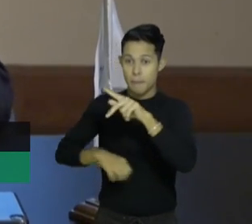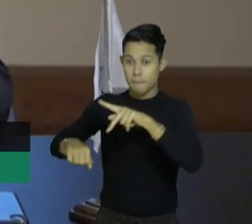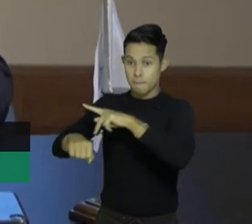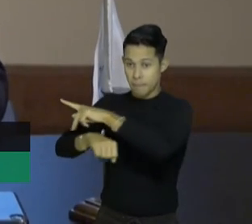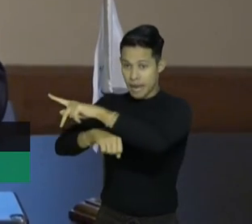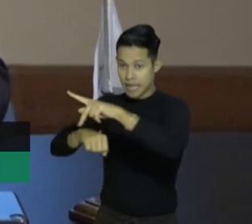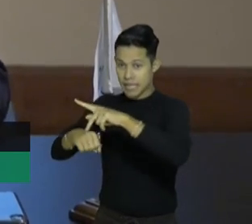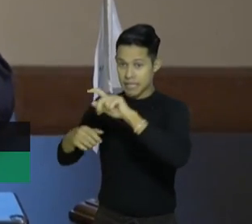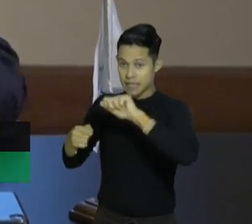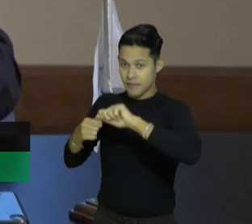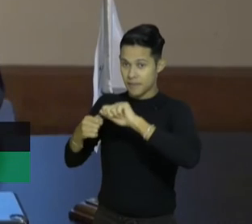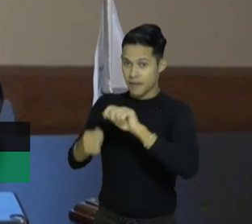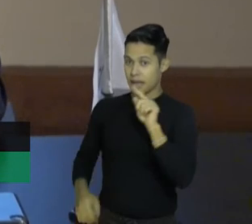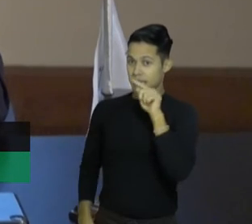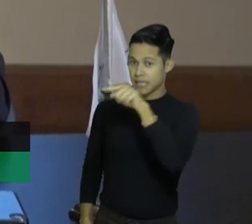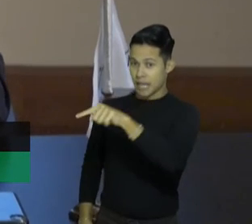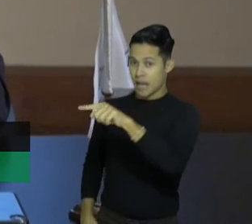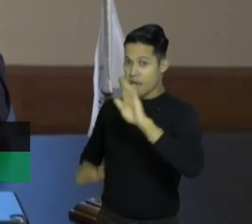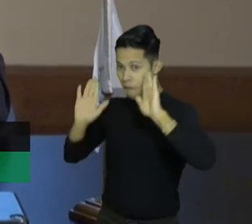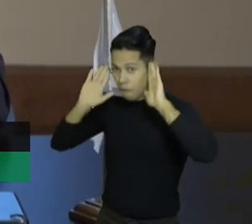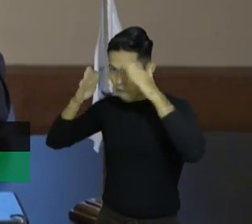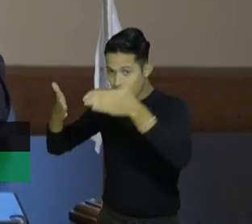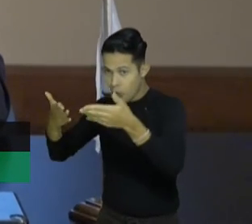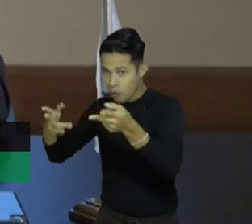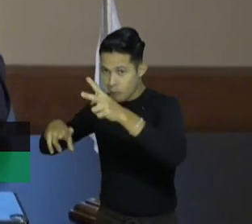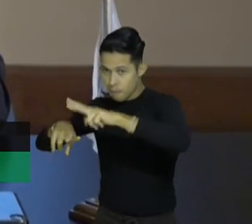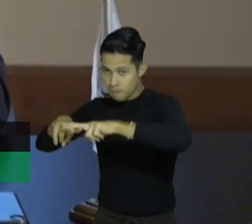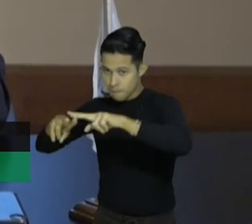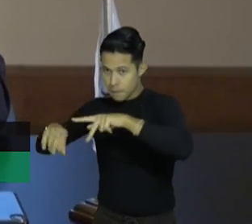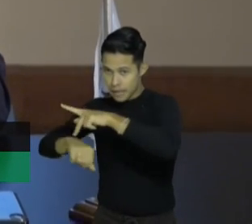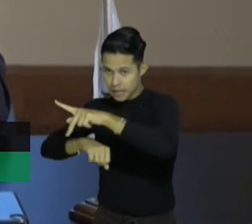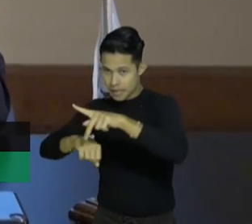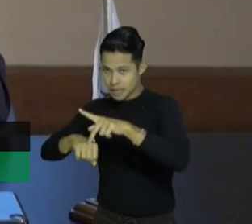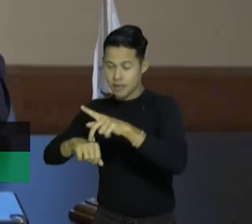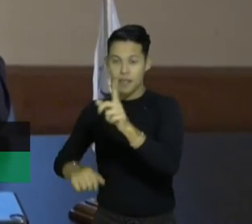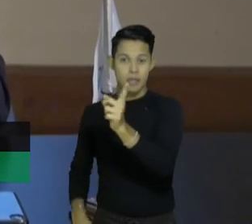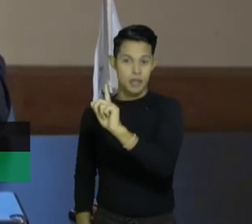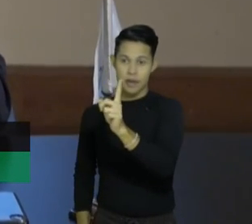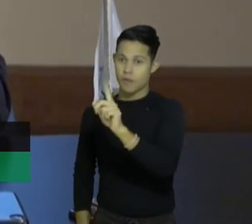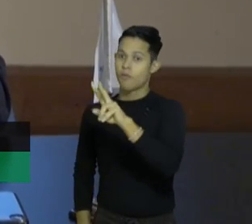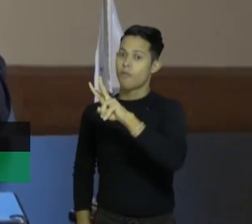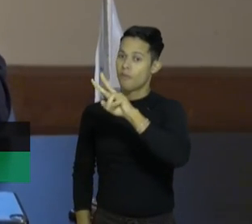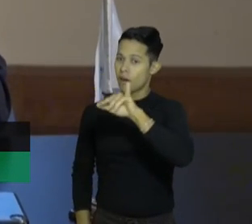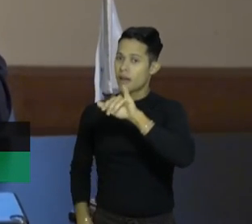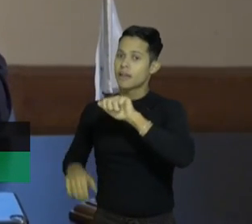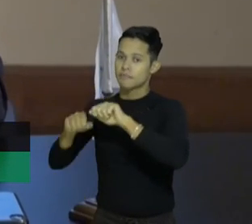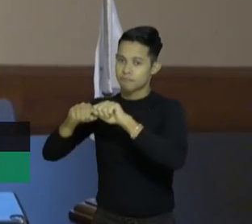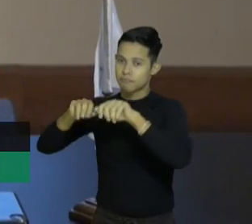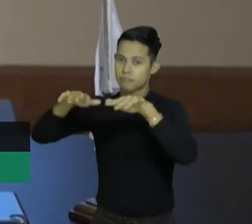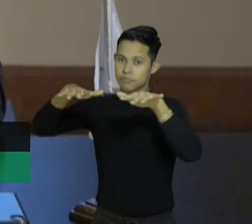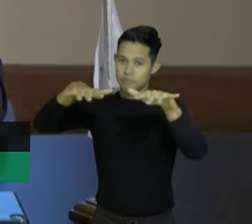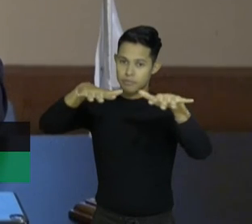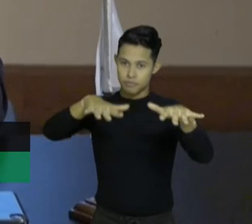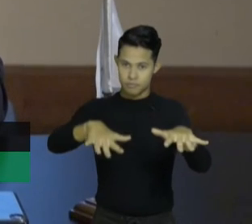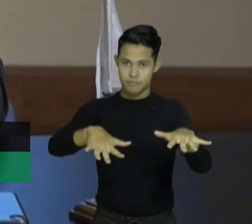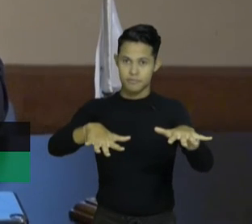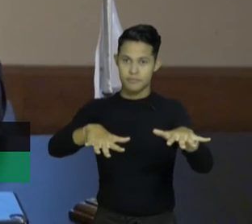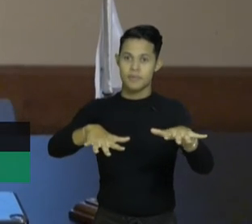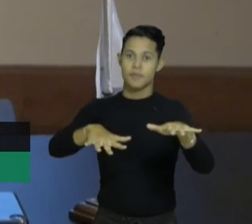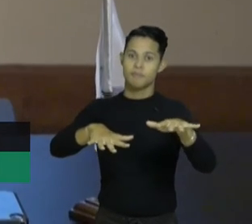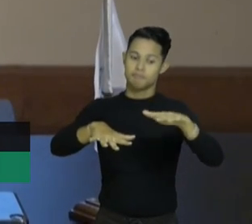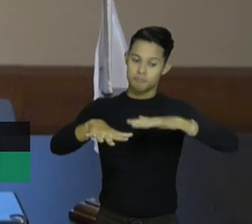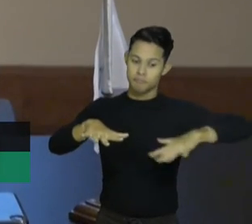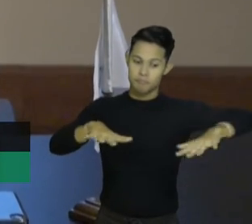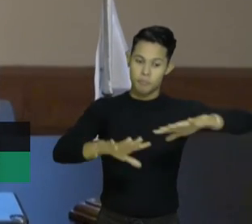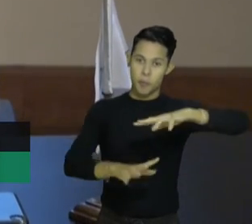vai ficar restrito única e exclusivamente àquele país E aí nós vamos ter um problema né quando se trata de